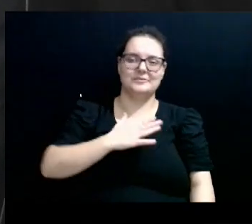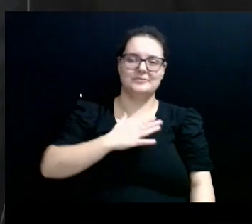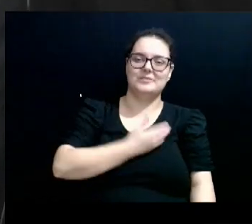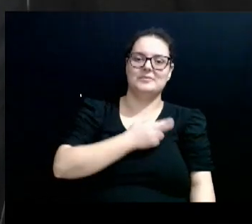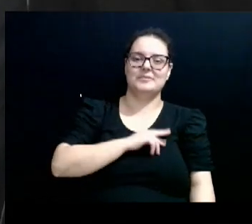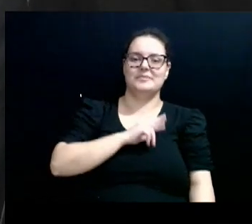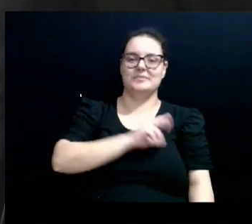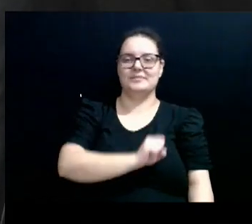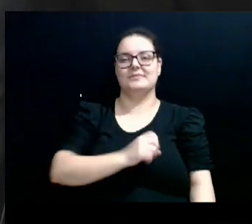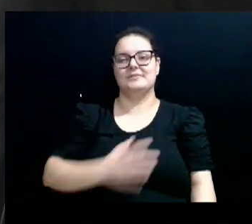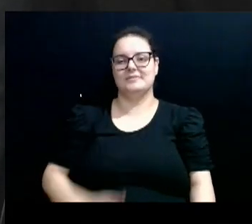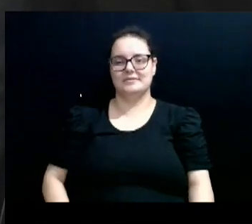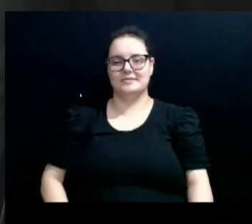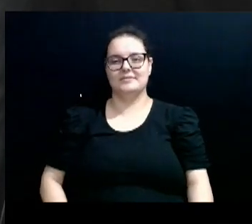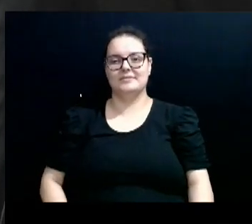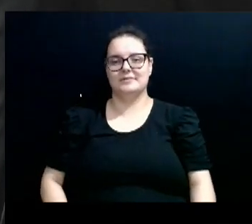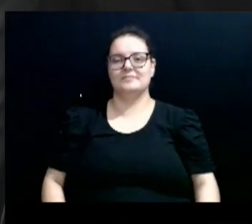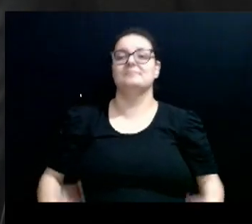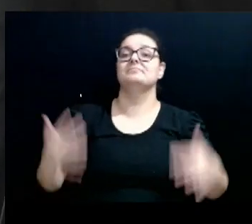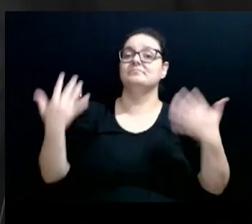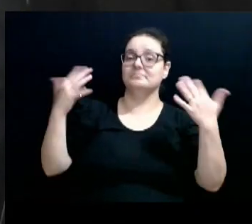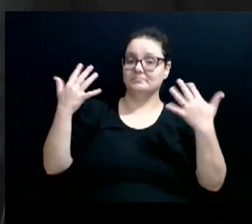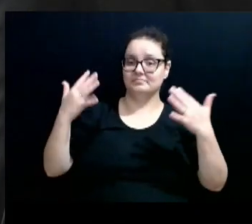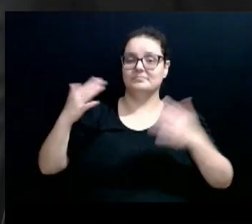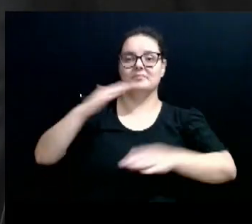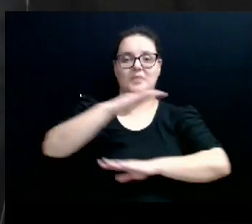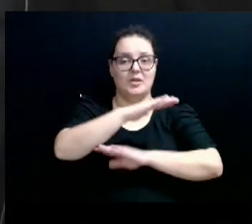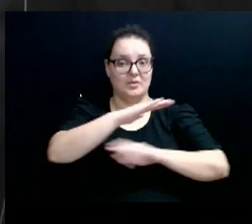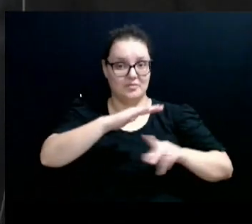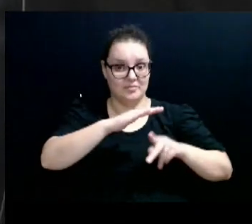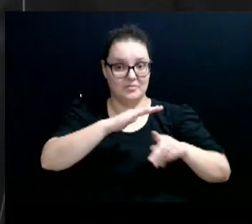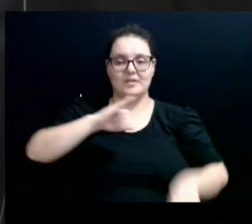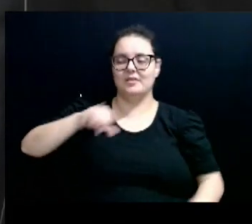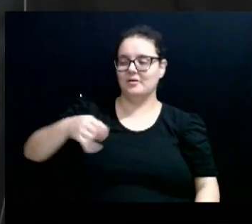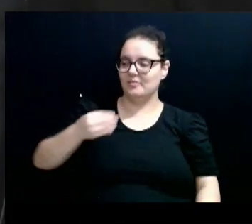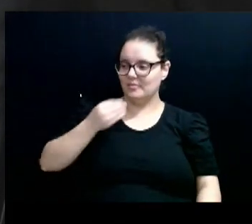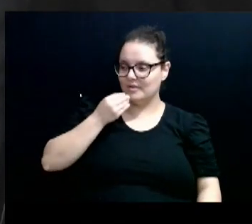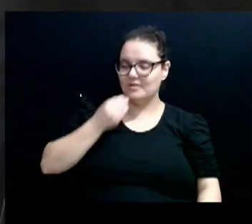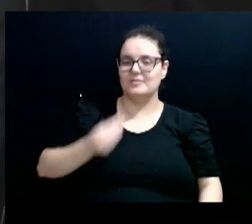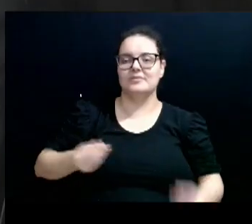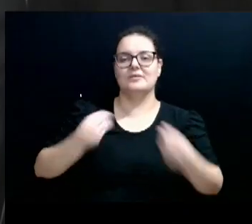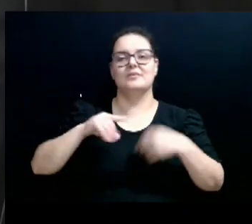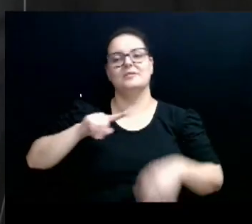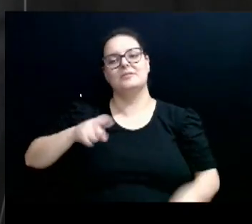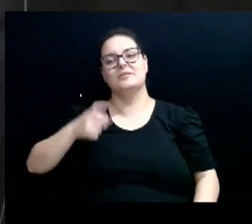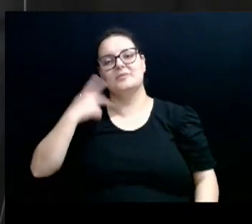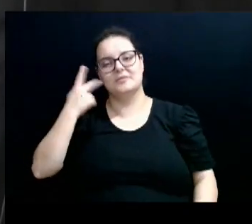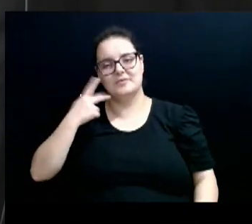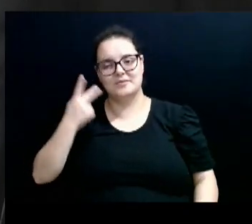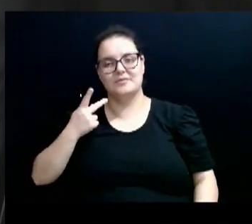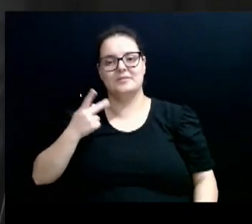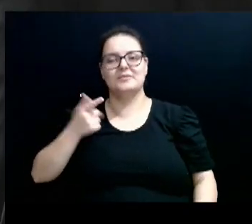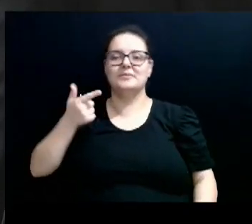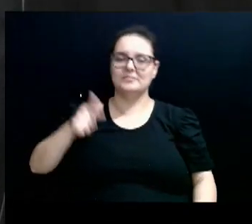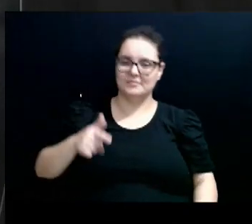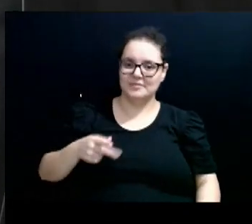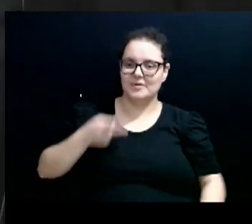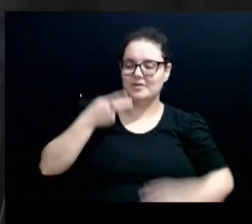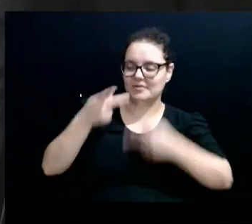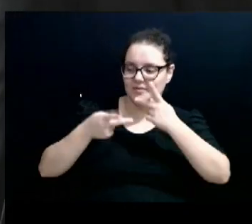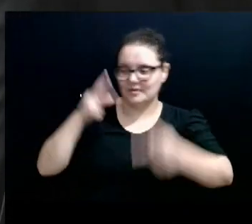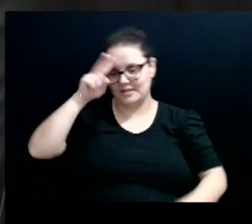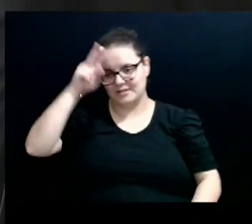e parabéns pelo Na Casa do Povo, a oportunidade que vocês dão dos ex-vereadores continuarem contando suas histórias, porque